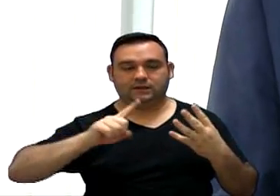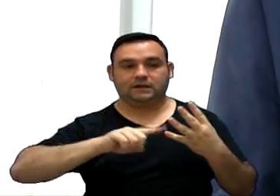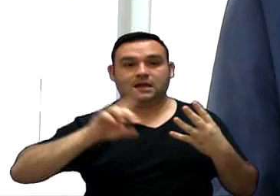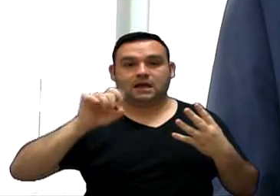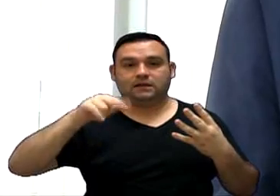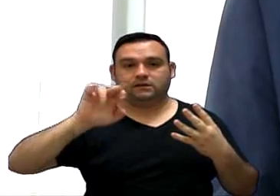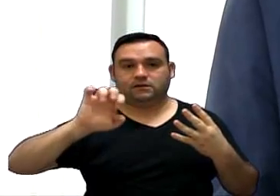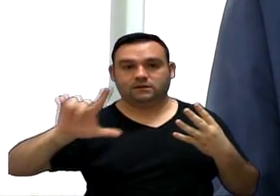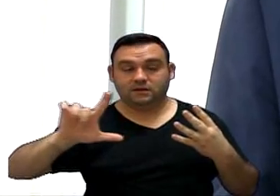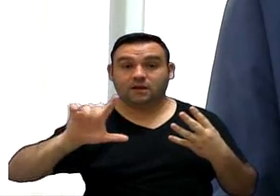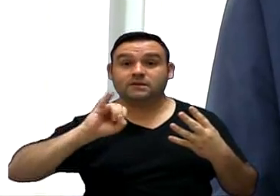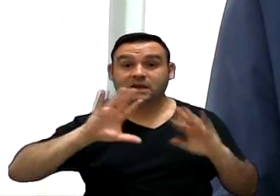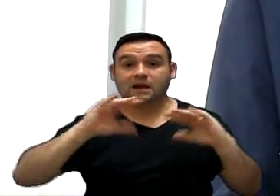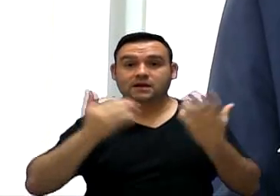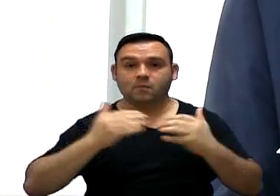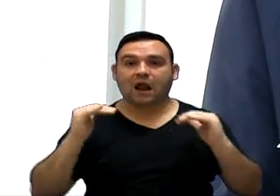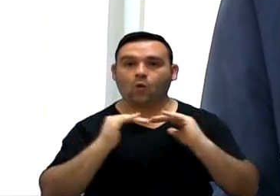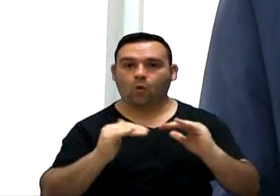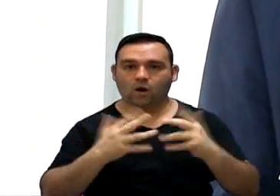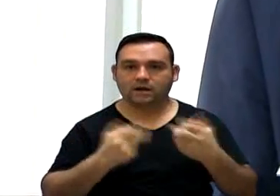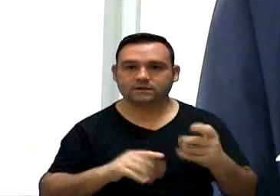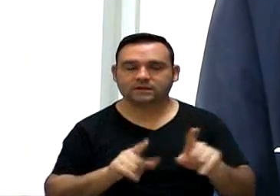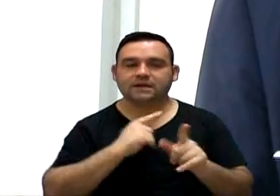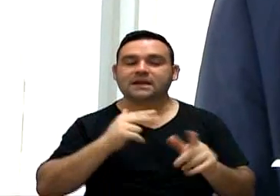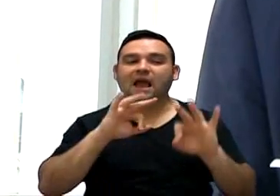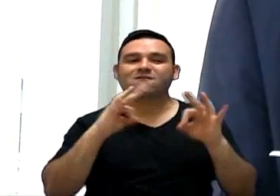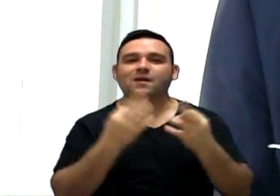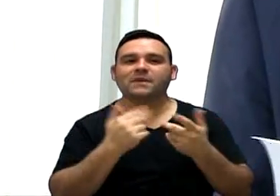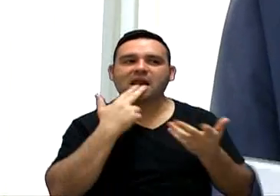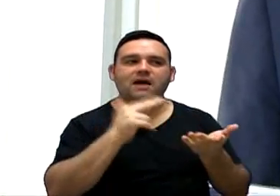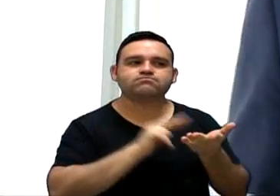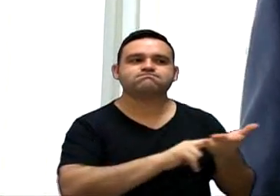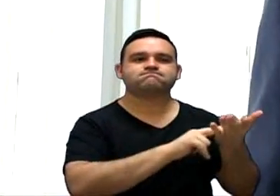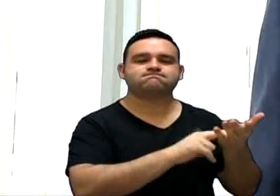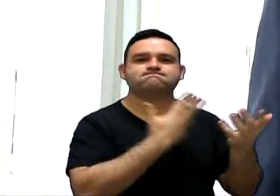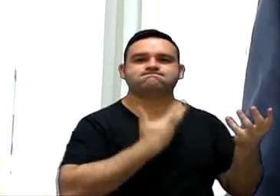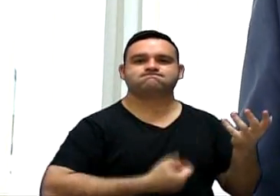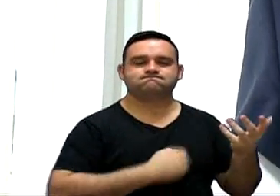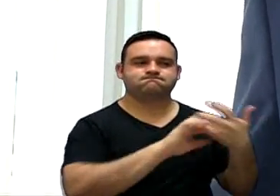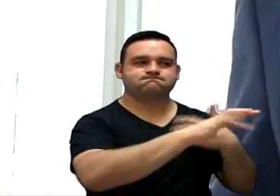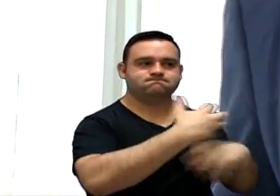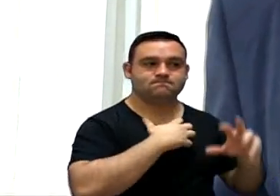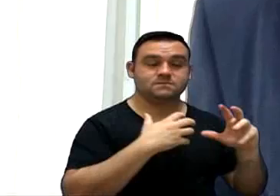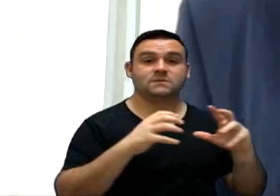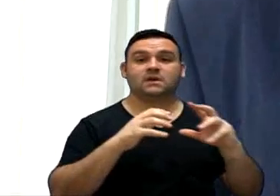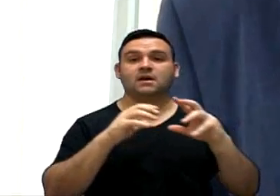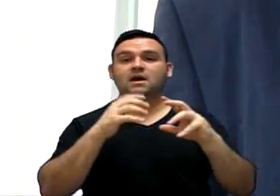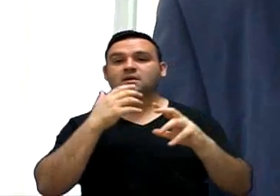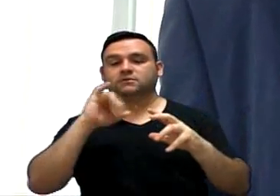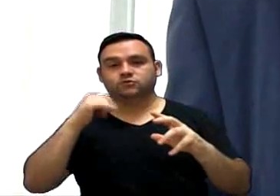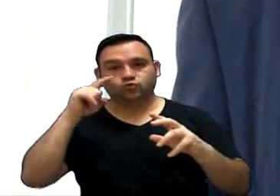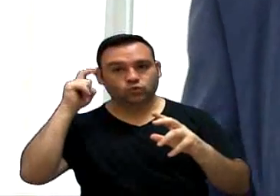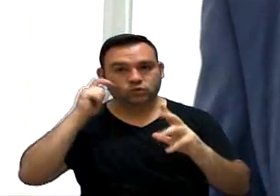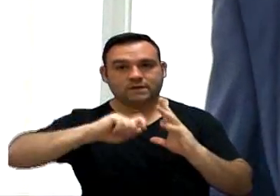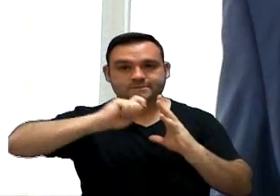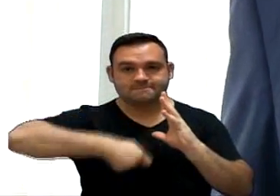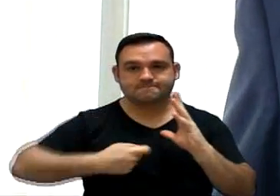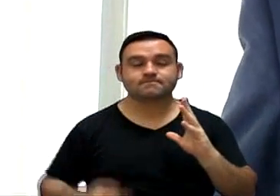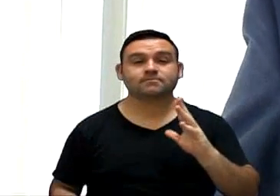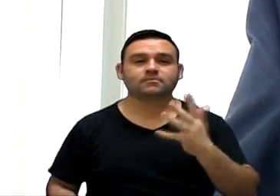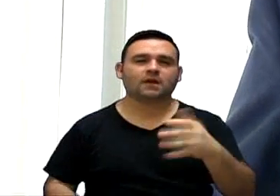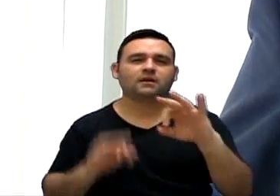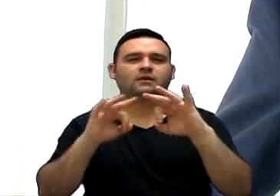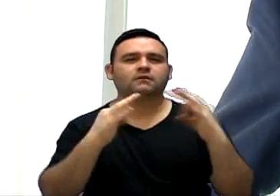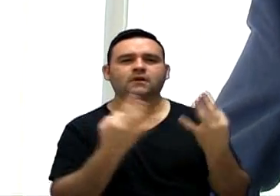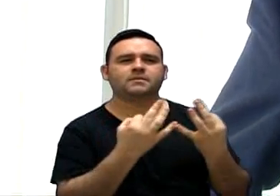que do deliberado pela Casa de Ciência através do ofício aos familiares enlutados. Sala de sessões, vereador João Donizete Silvestre. Senhor presidente,